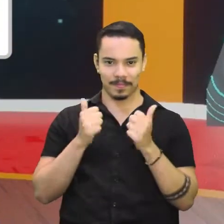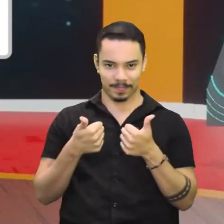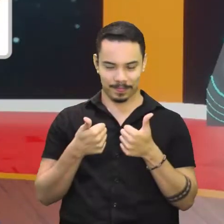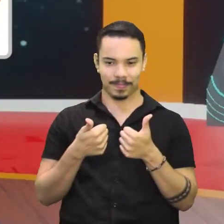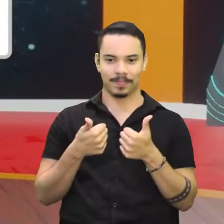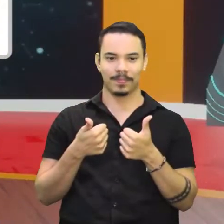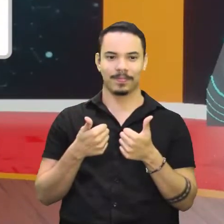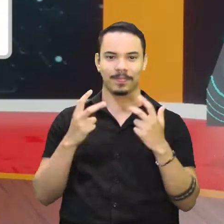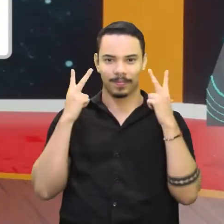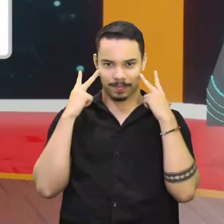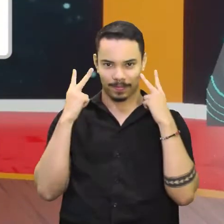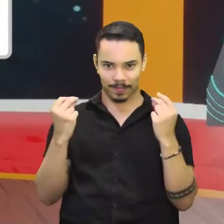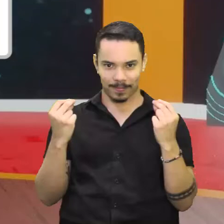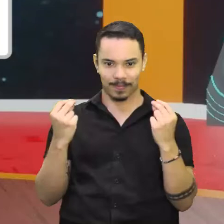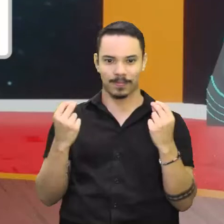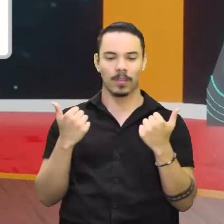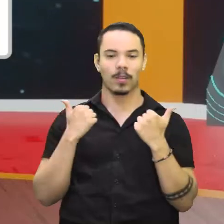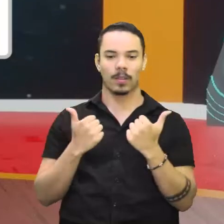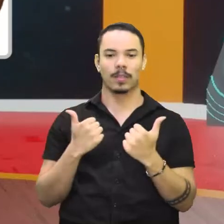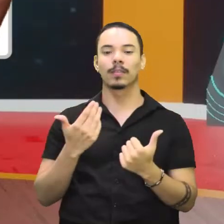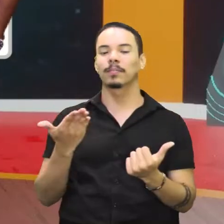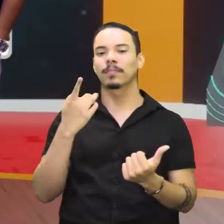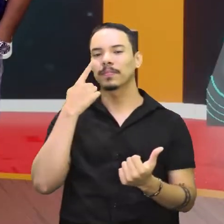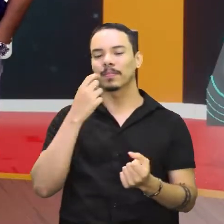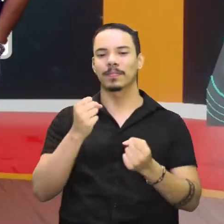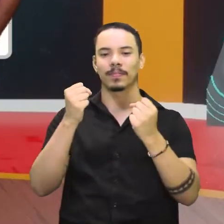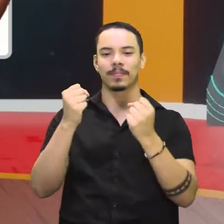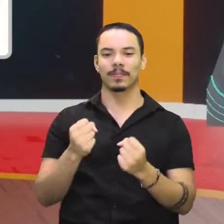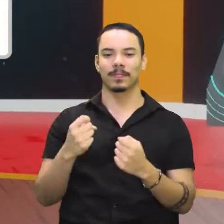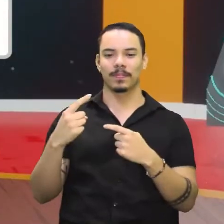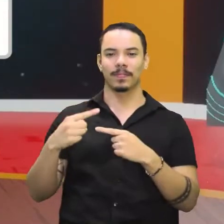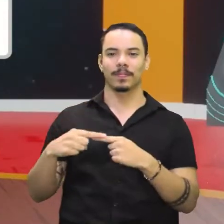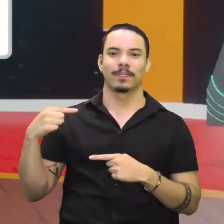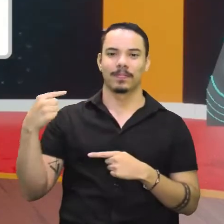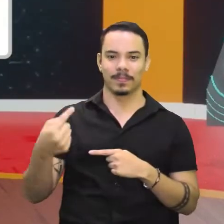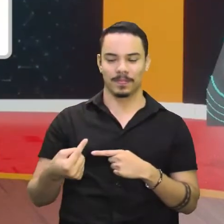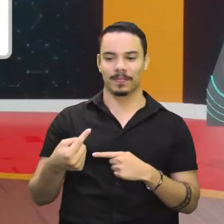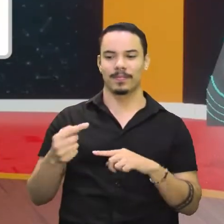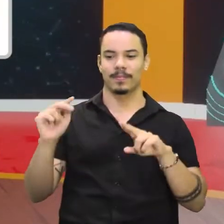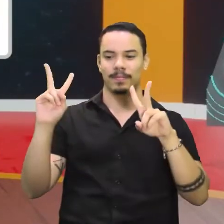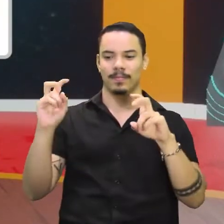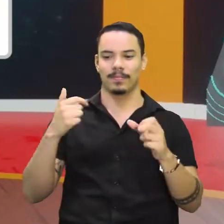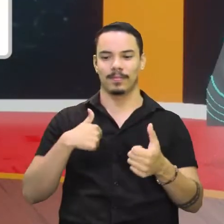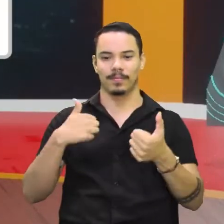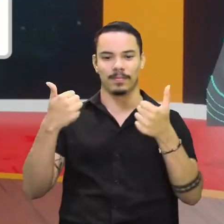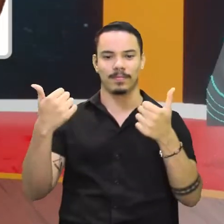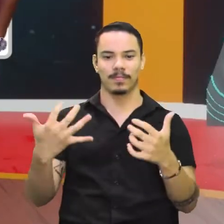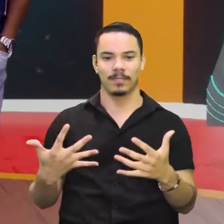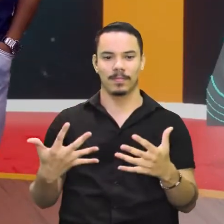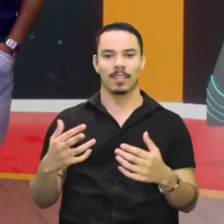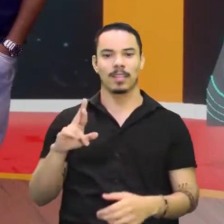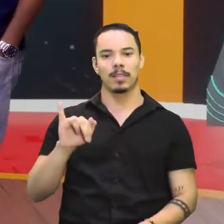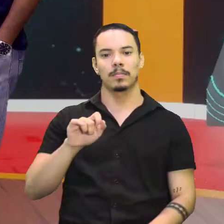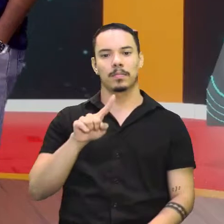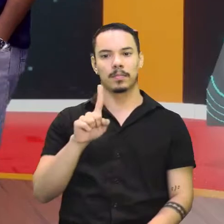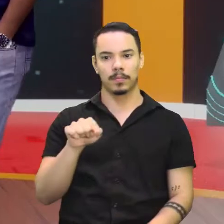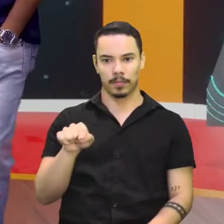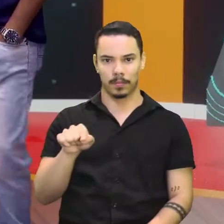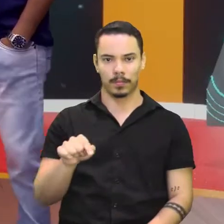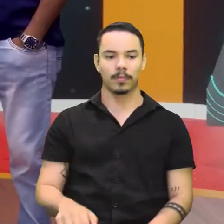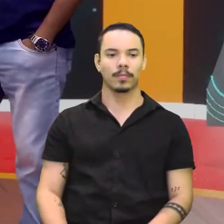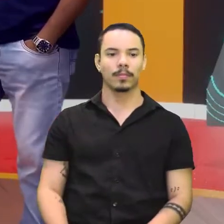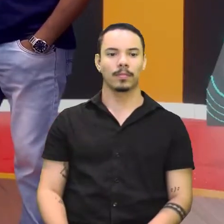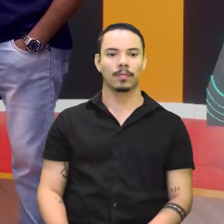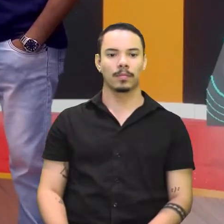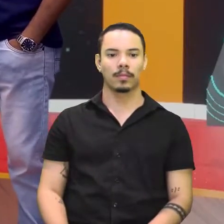tranquilo? Tá favorável? Então a gente pode dar uma avançadinha no assunto e agora falar de raiz de um polinômio. Simples. Essa raiz